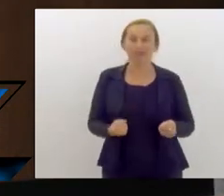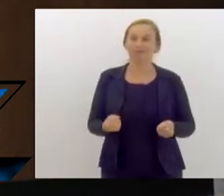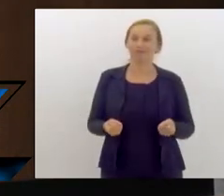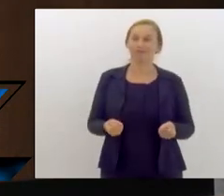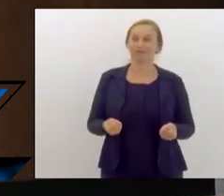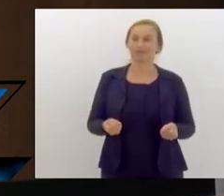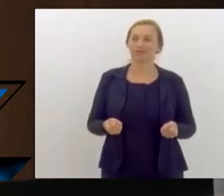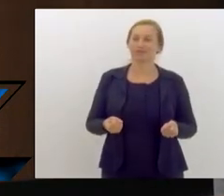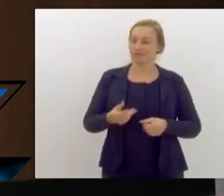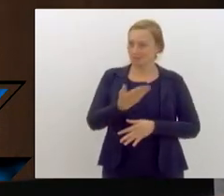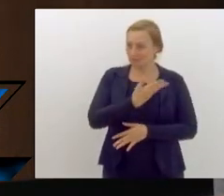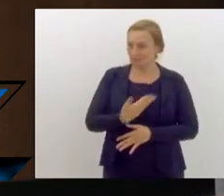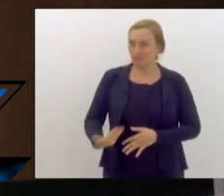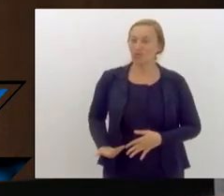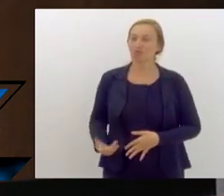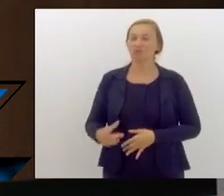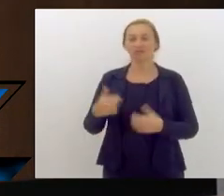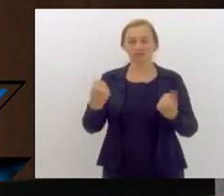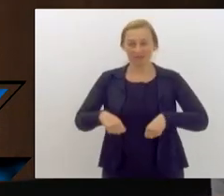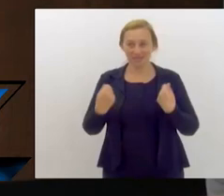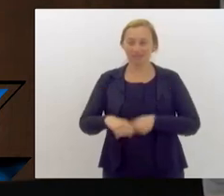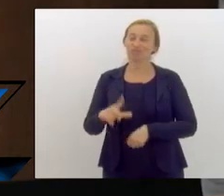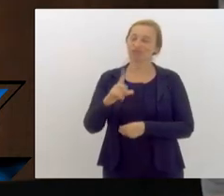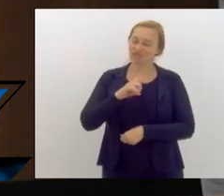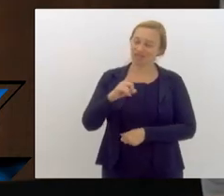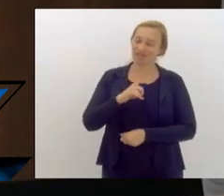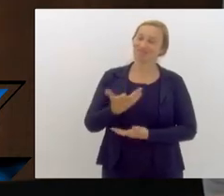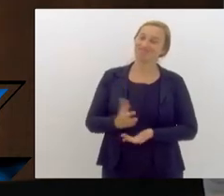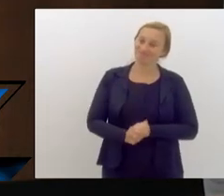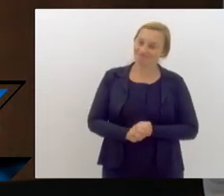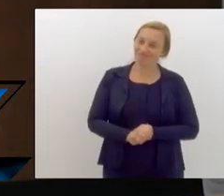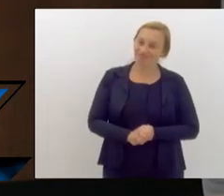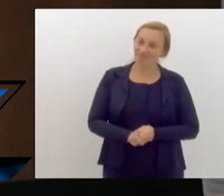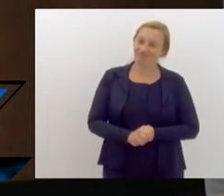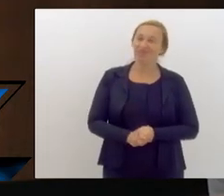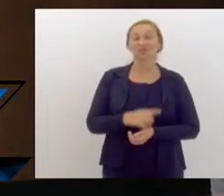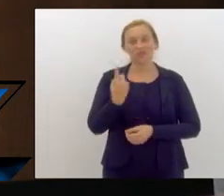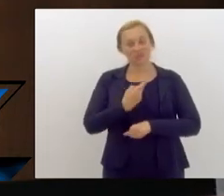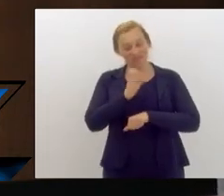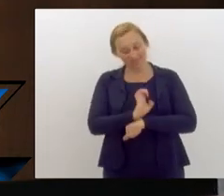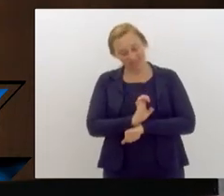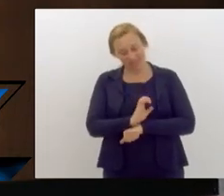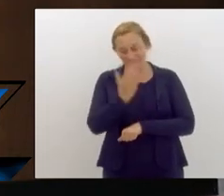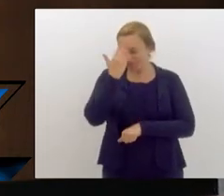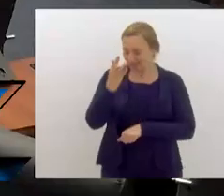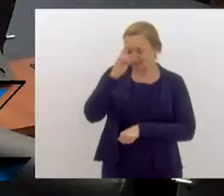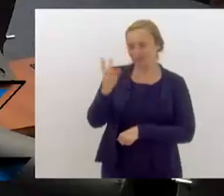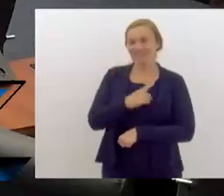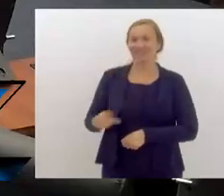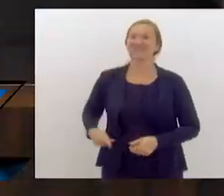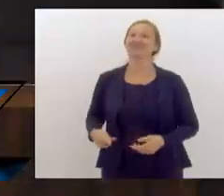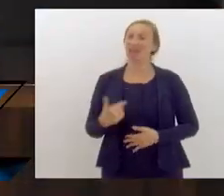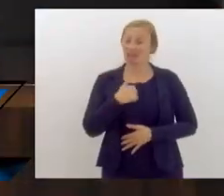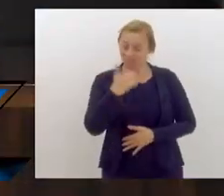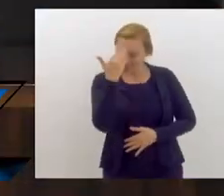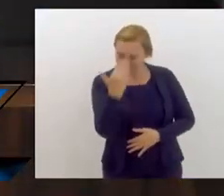Público que nós precisamos tanto desse serviço no nosso estado muito obrigado Presidente